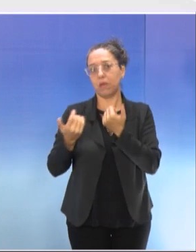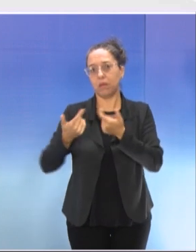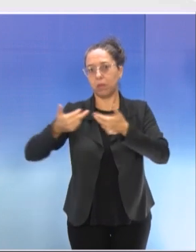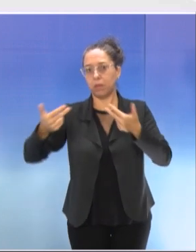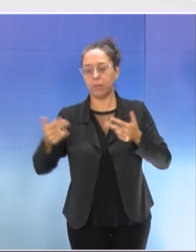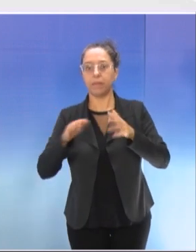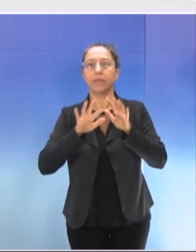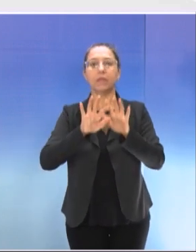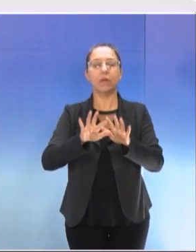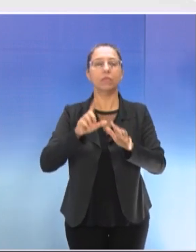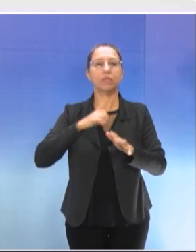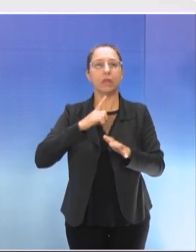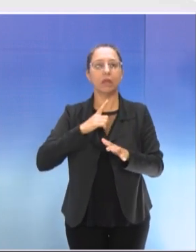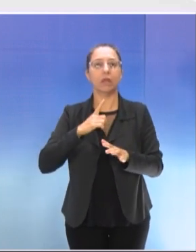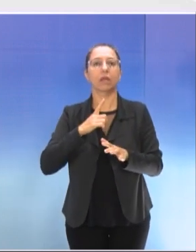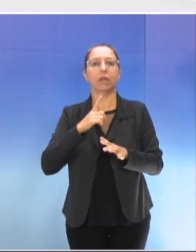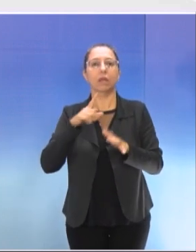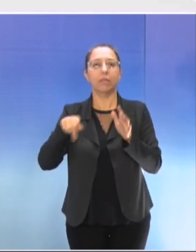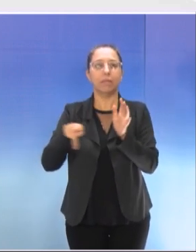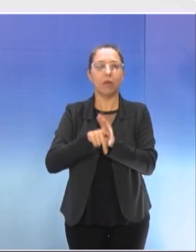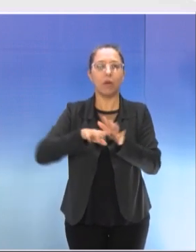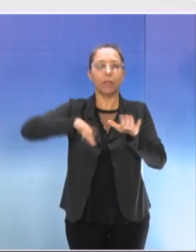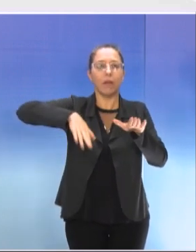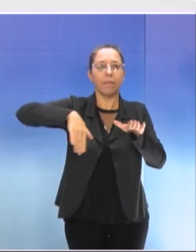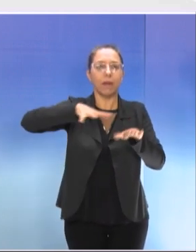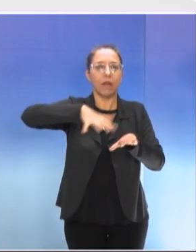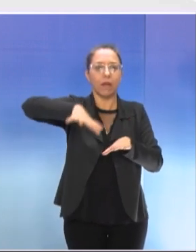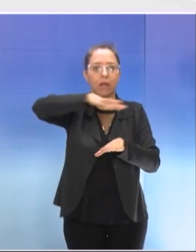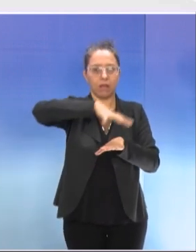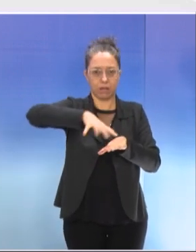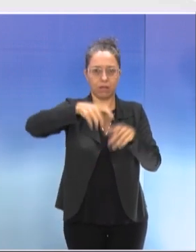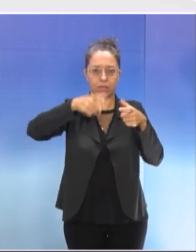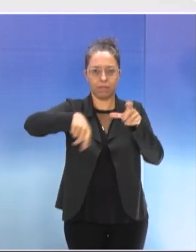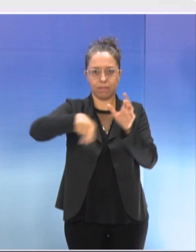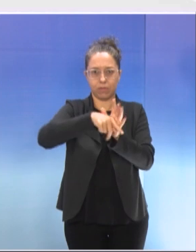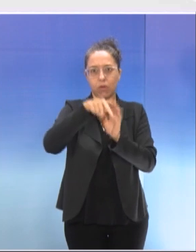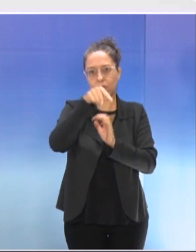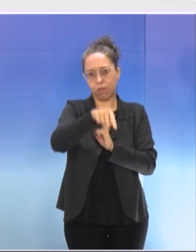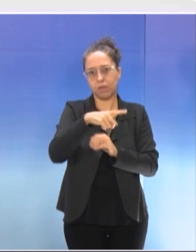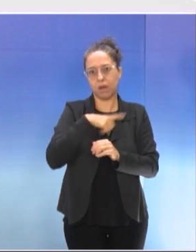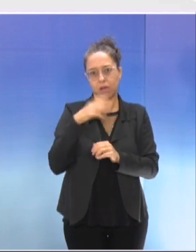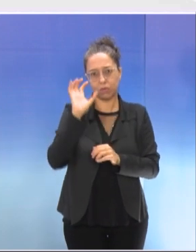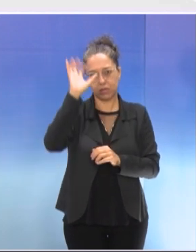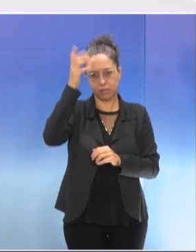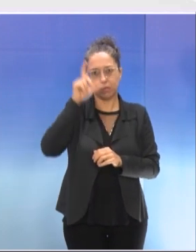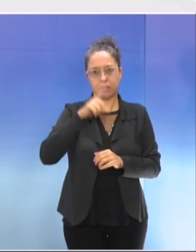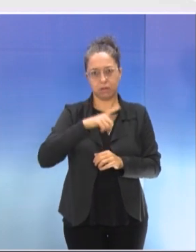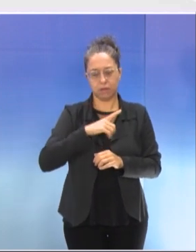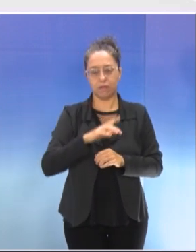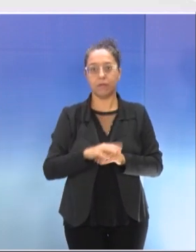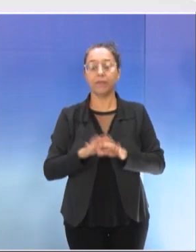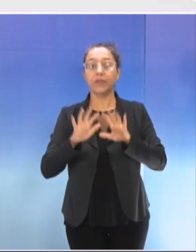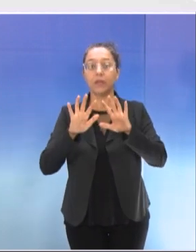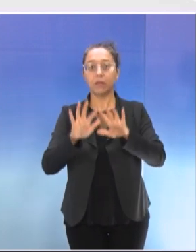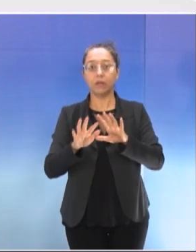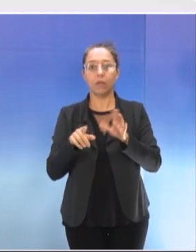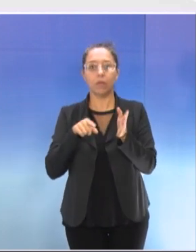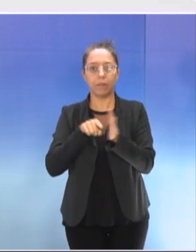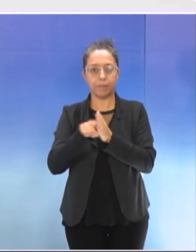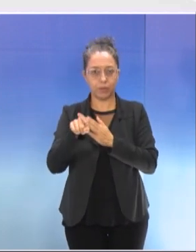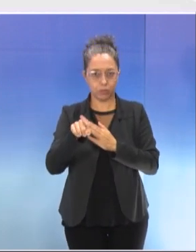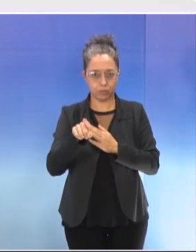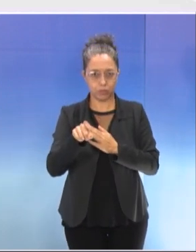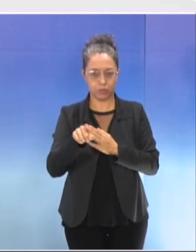de marisco na Baía de Chesapeake, Estados Unidos. Vamos entender o item. Para nós responder esse